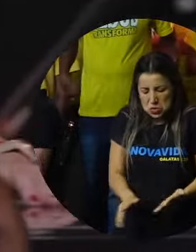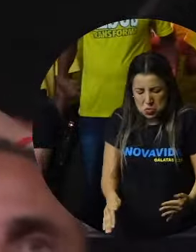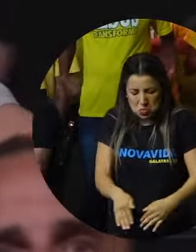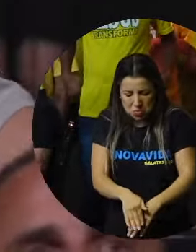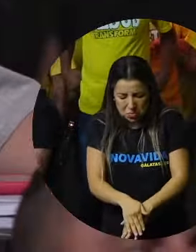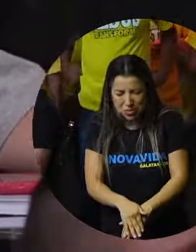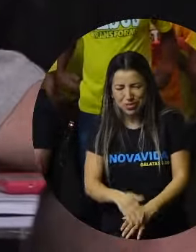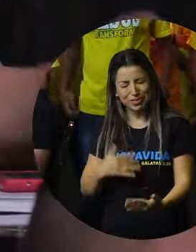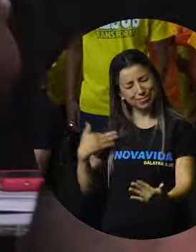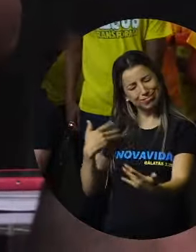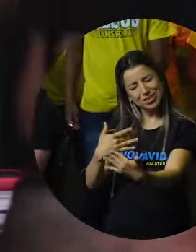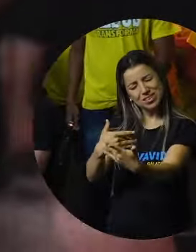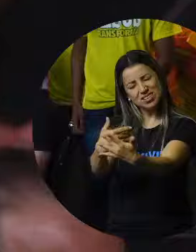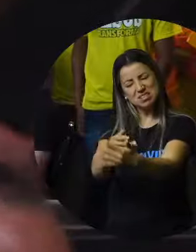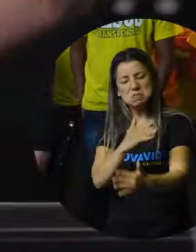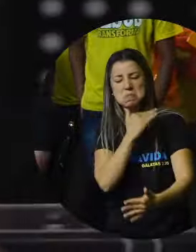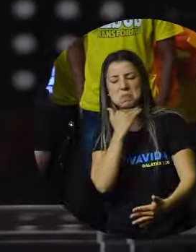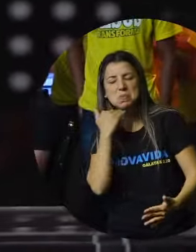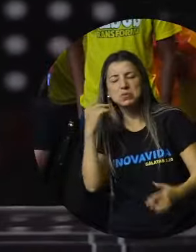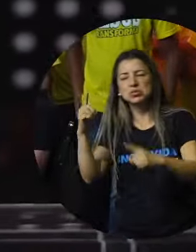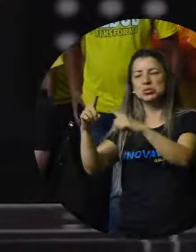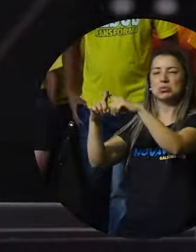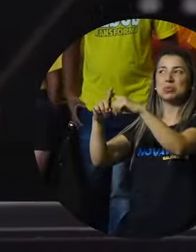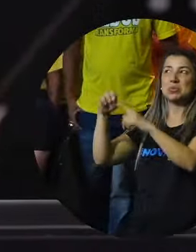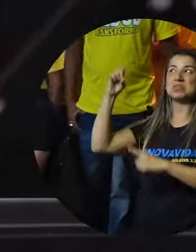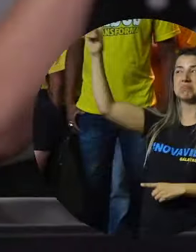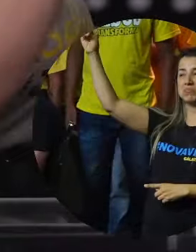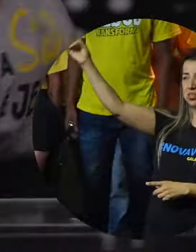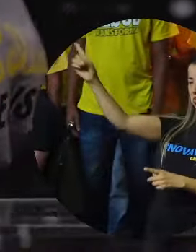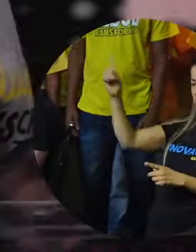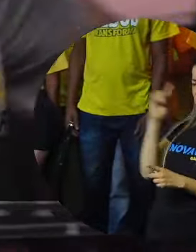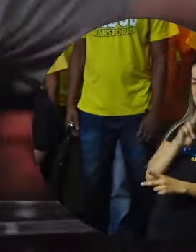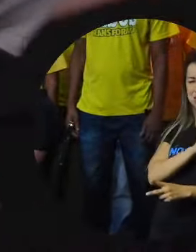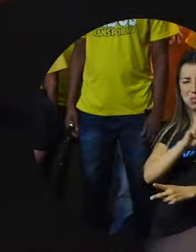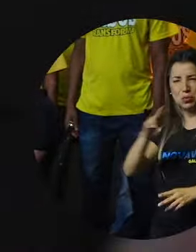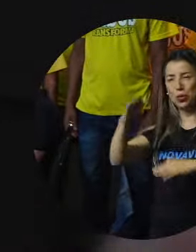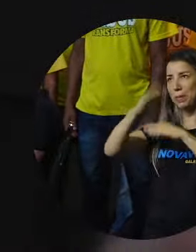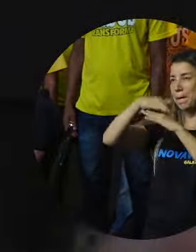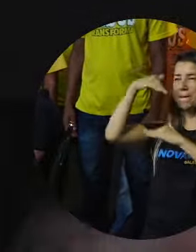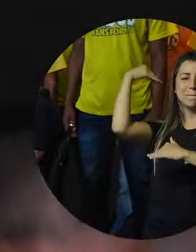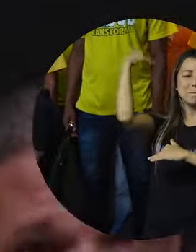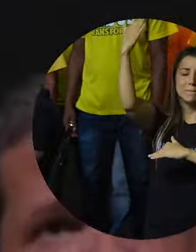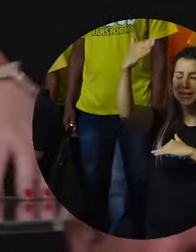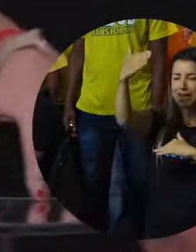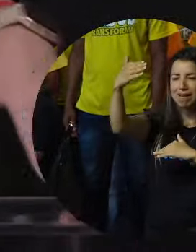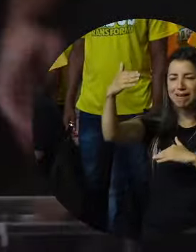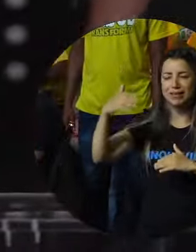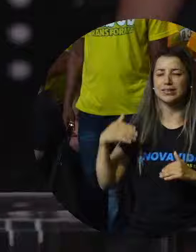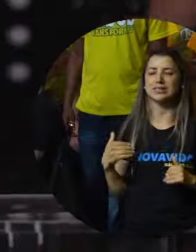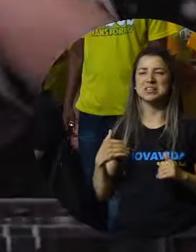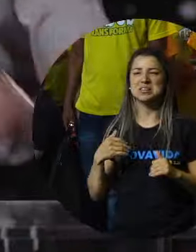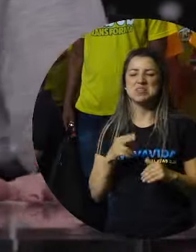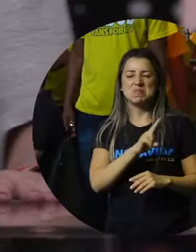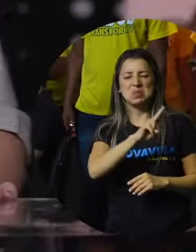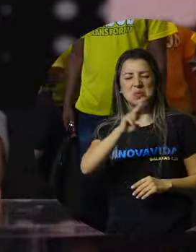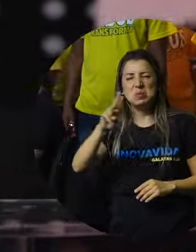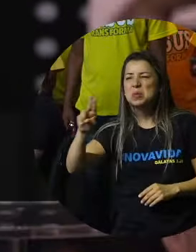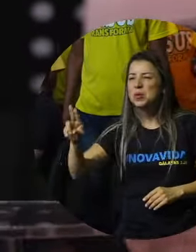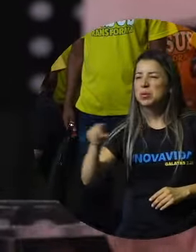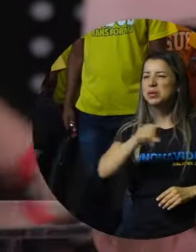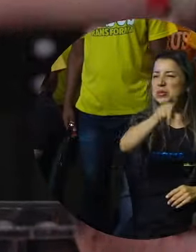Por isso Deus lhe deu um nome que é sobre todo nome, para que ao nome de Jesus se dobre todo o